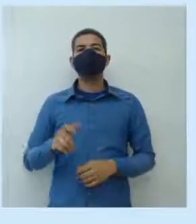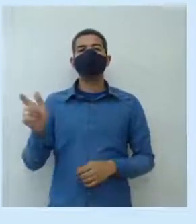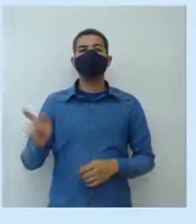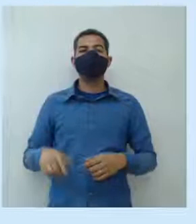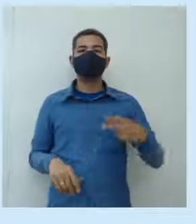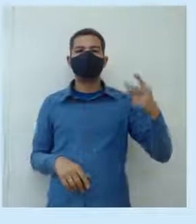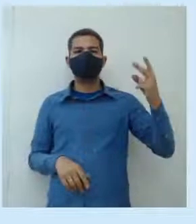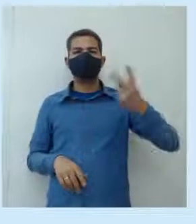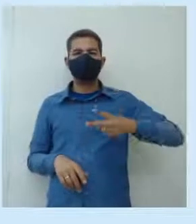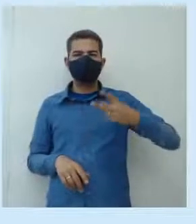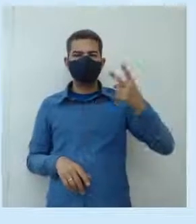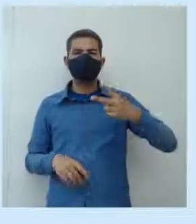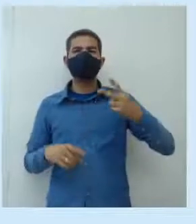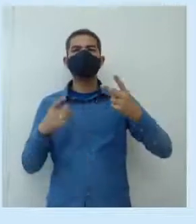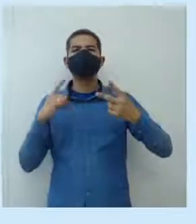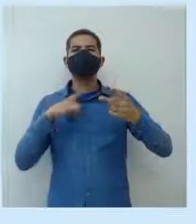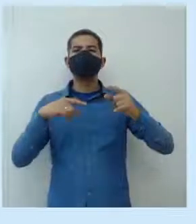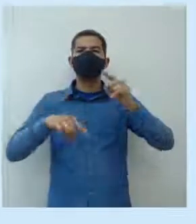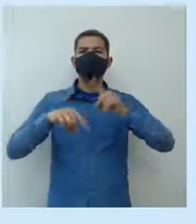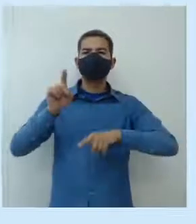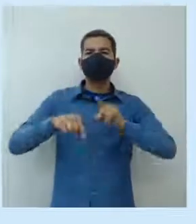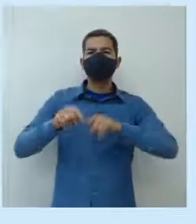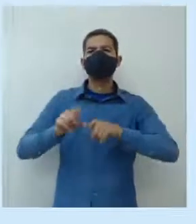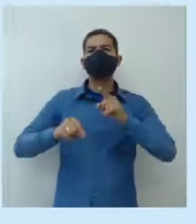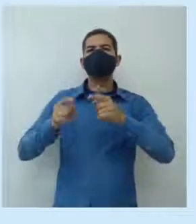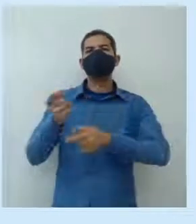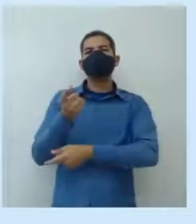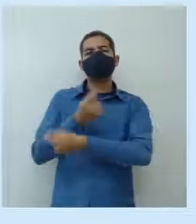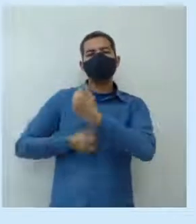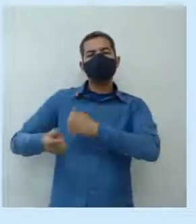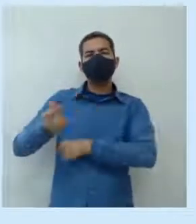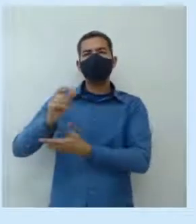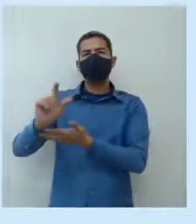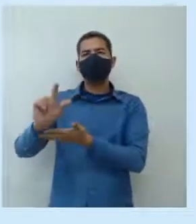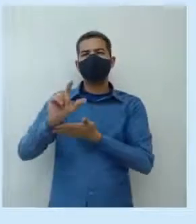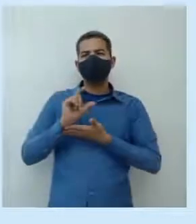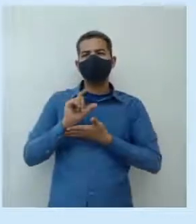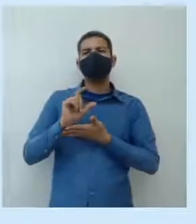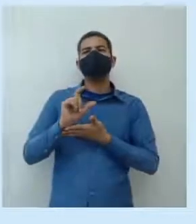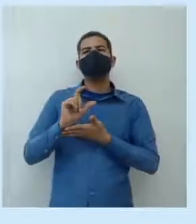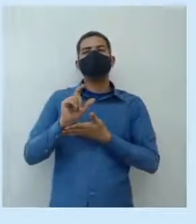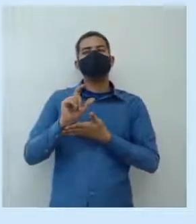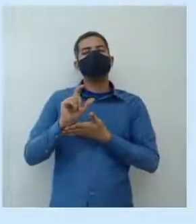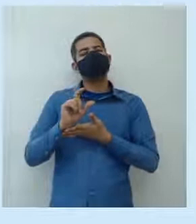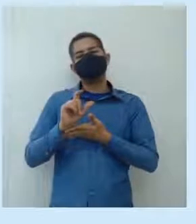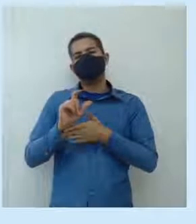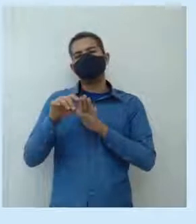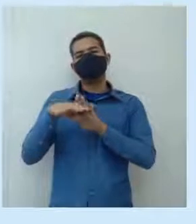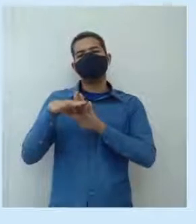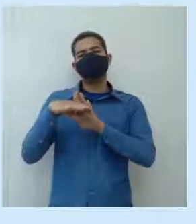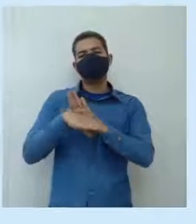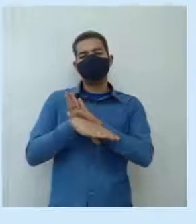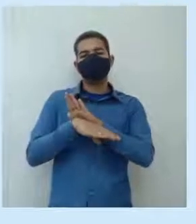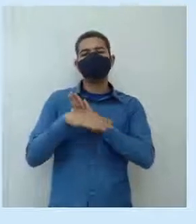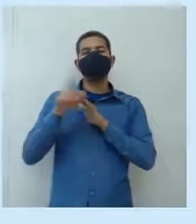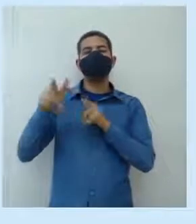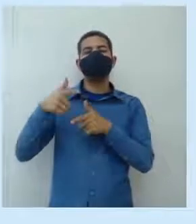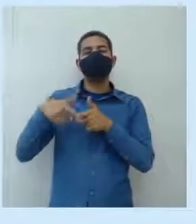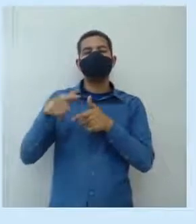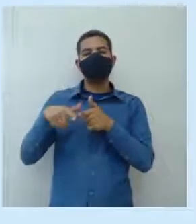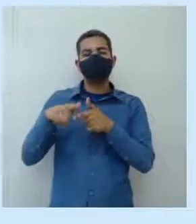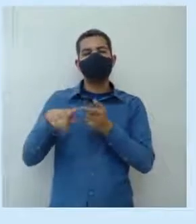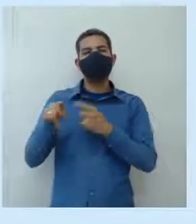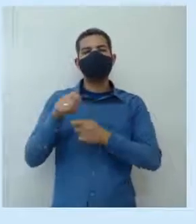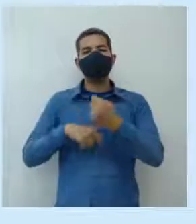ficam abaixo das expectativas. Então, questão de lucratividade, então já entra um problema econômico